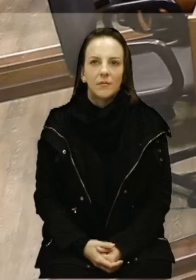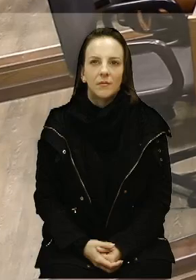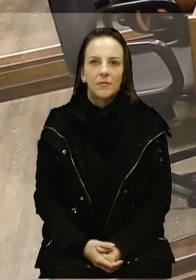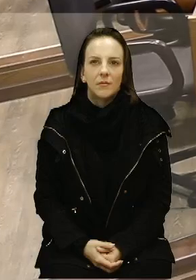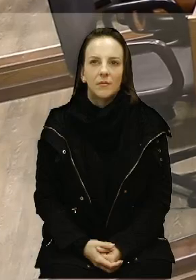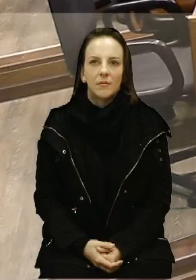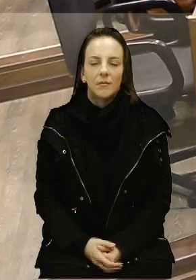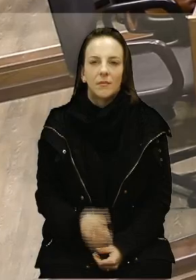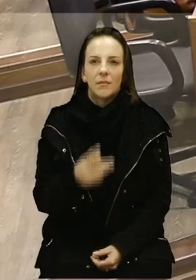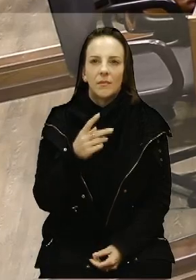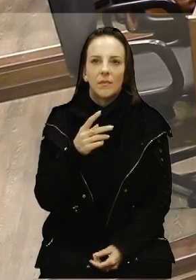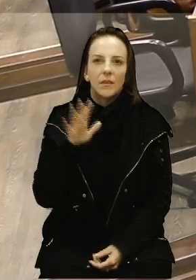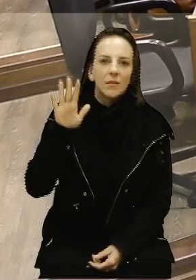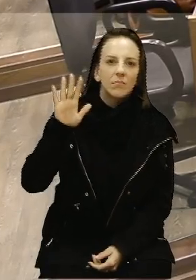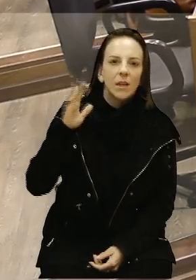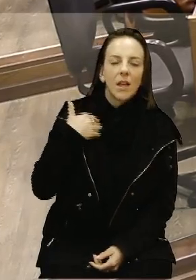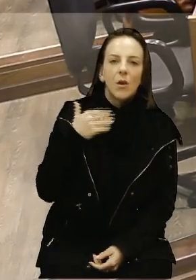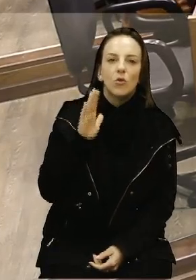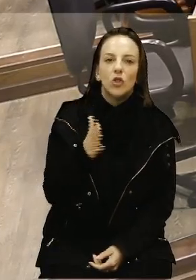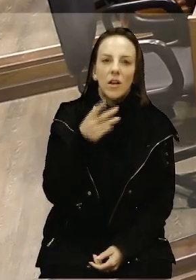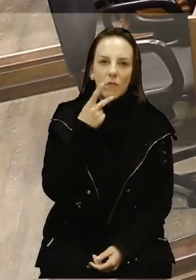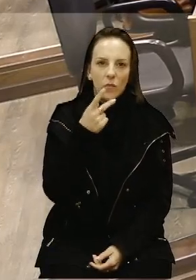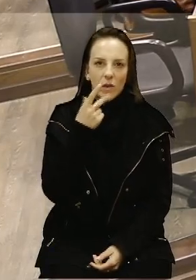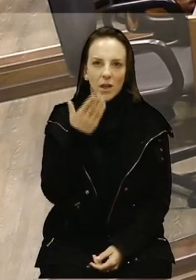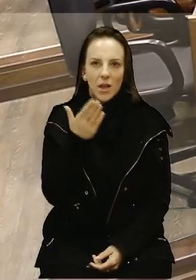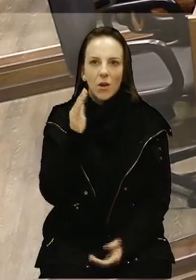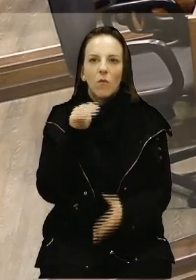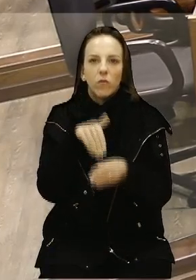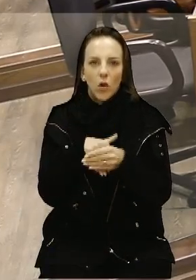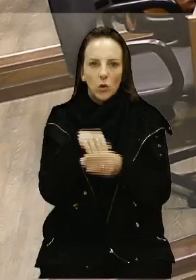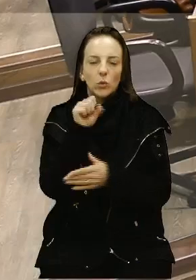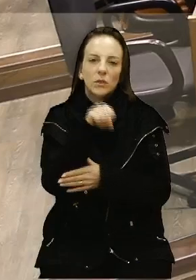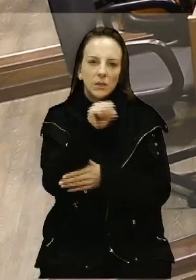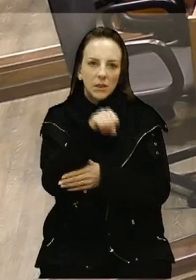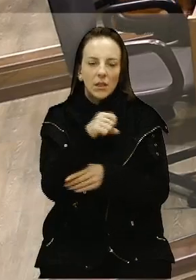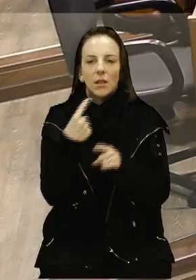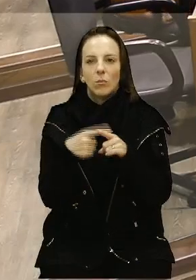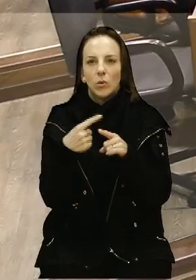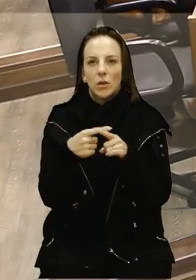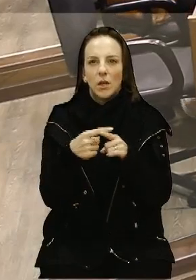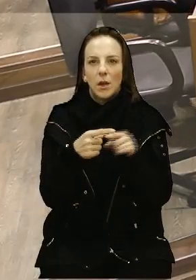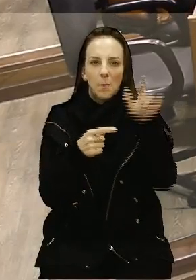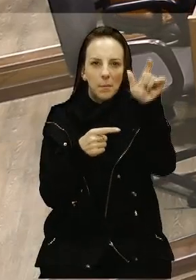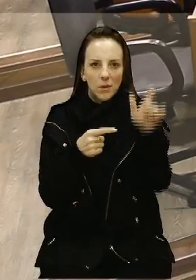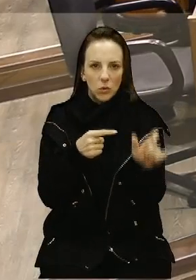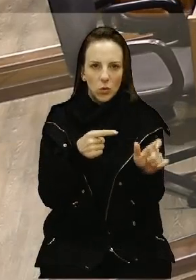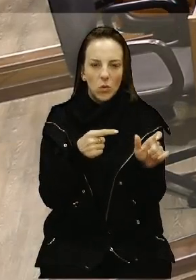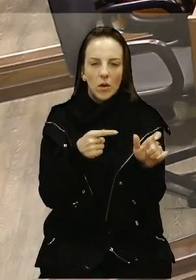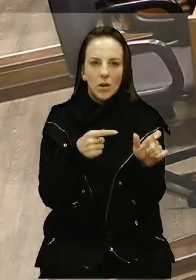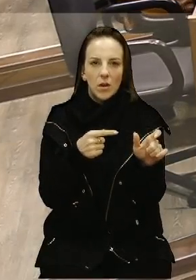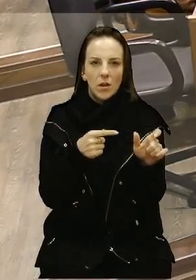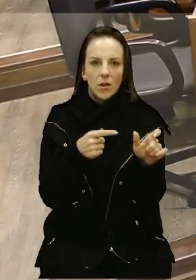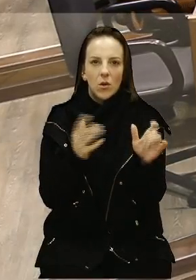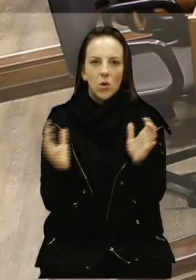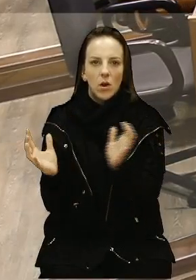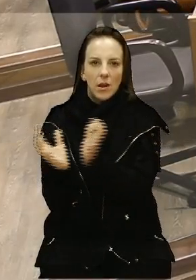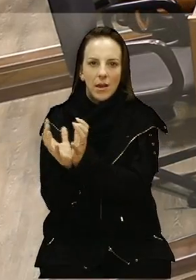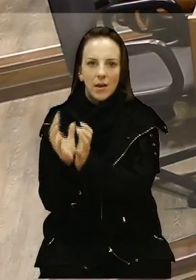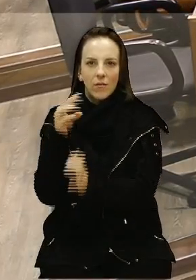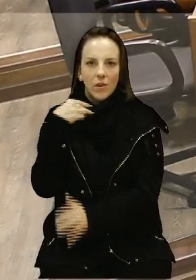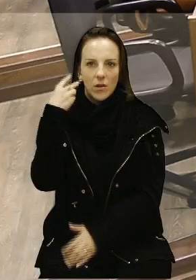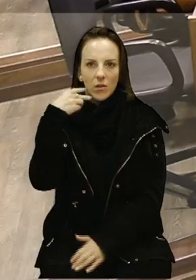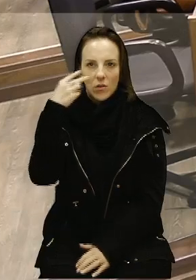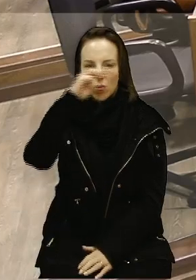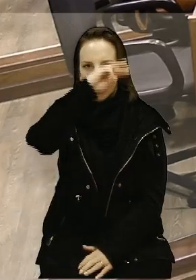Eu já de antemão antecipo que vou votar sim pela pessoa do nosso nobre colega, vereador Juliano